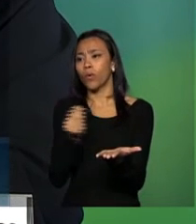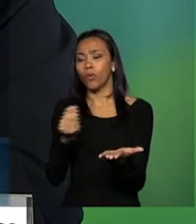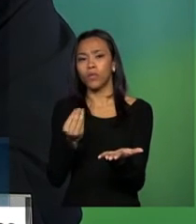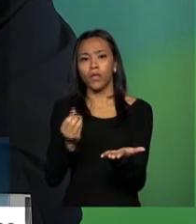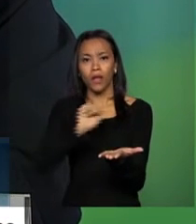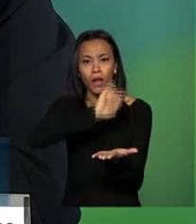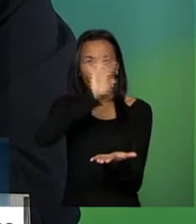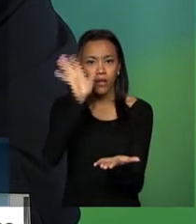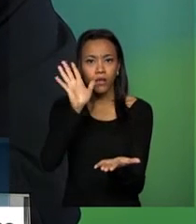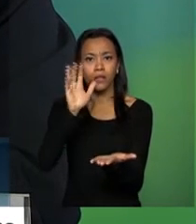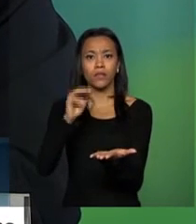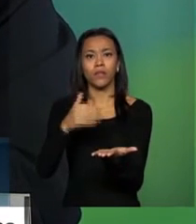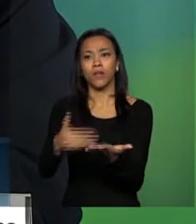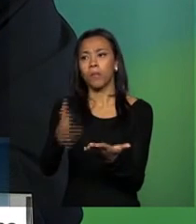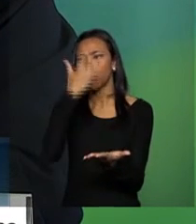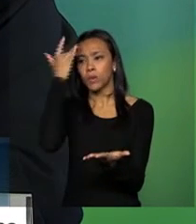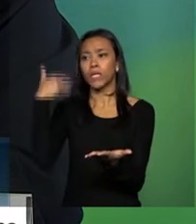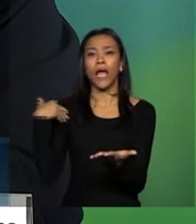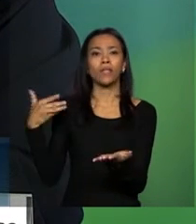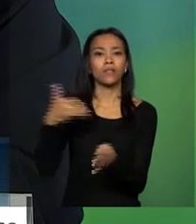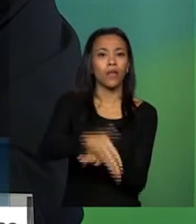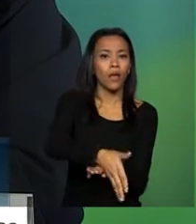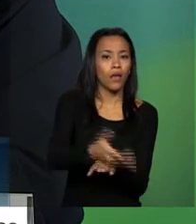são absolutamente